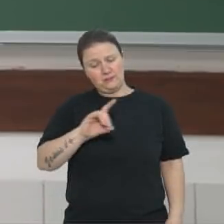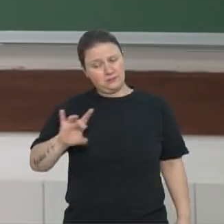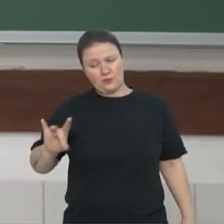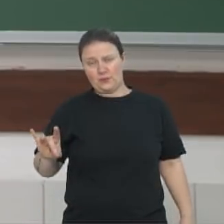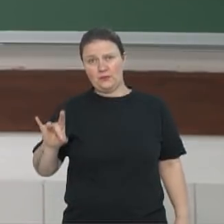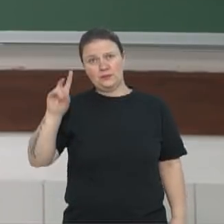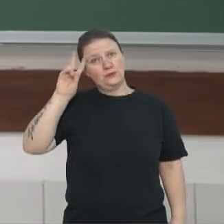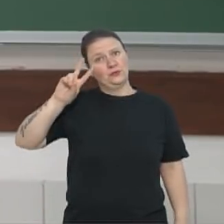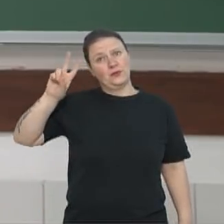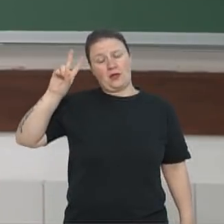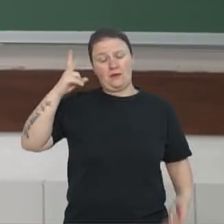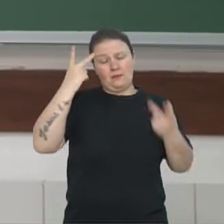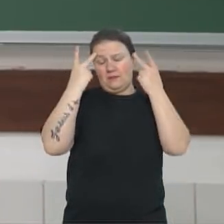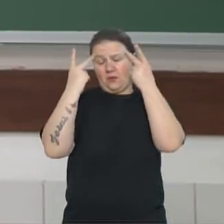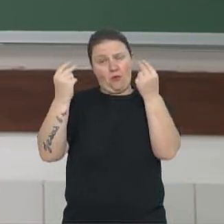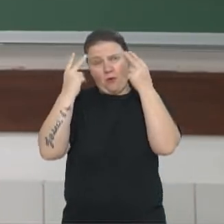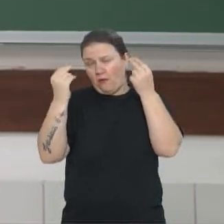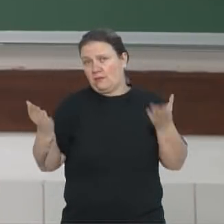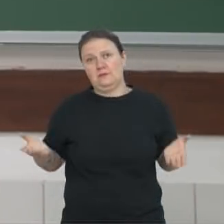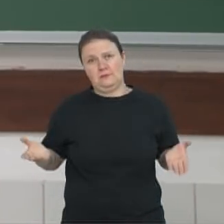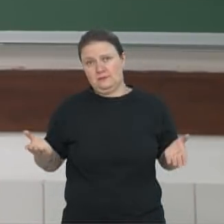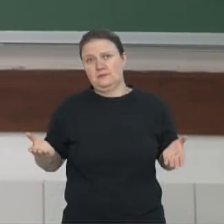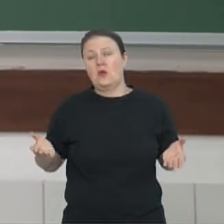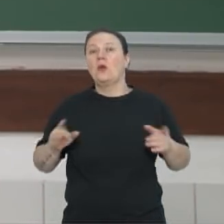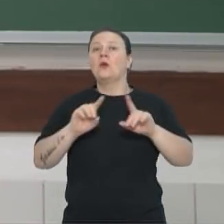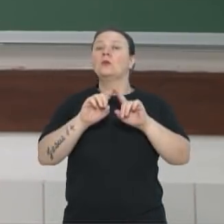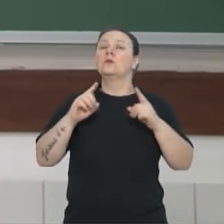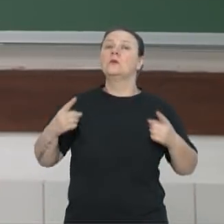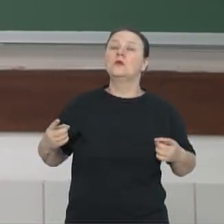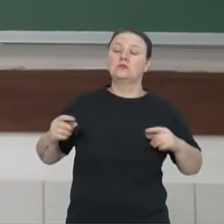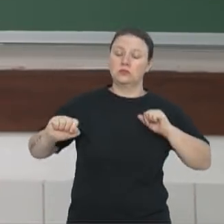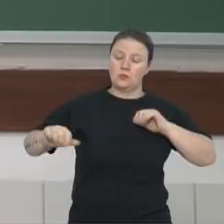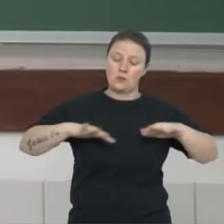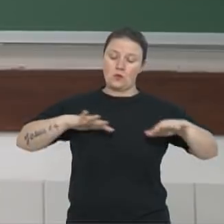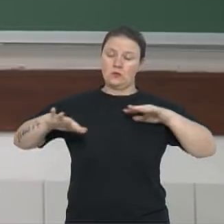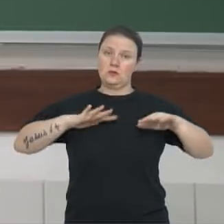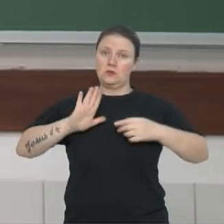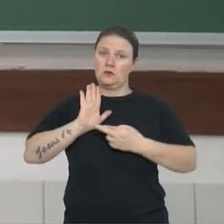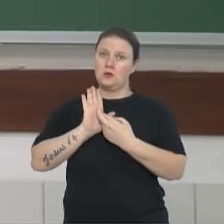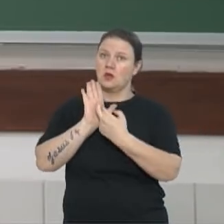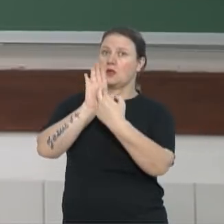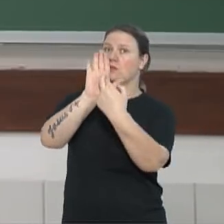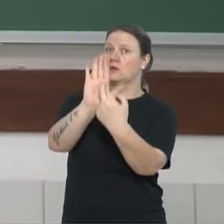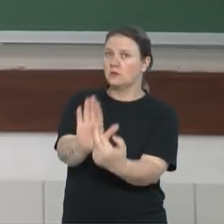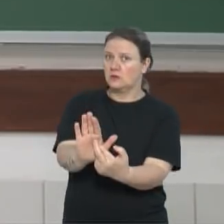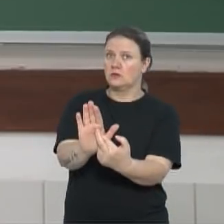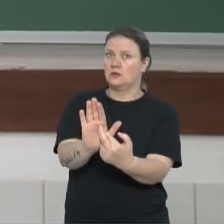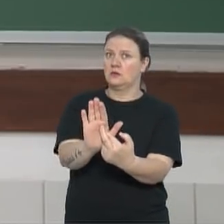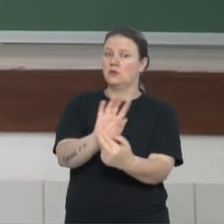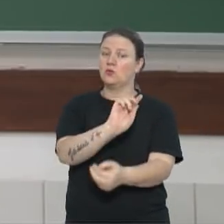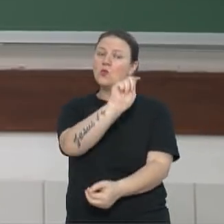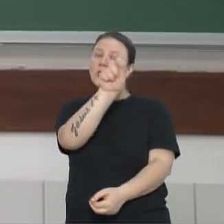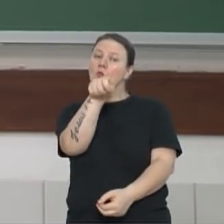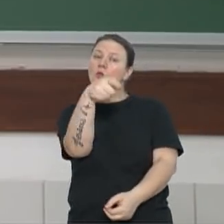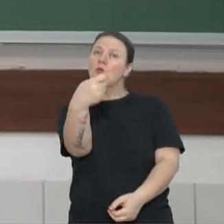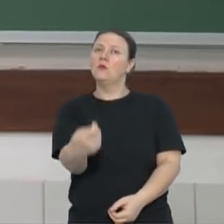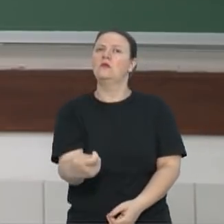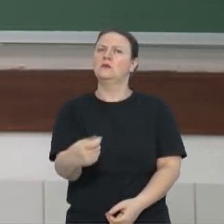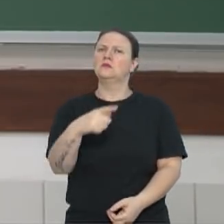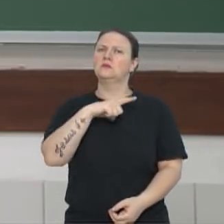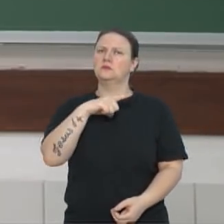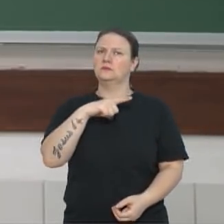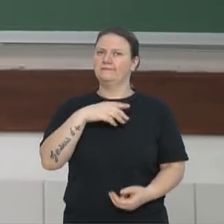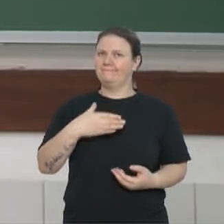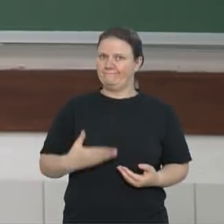de atriz no palco. Então, esses movimentos que são representativos e são movimentos simbólicos, eles